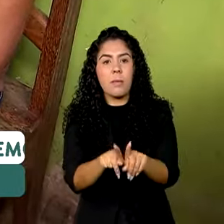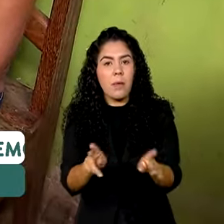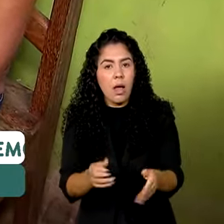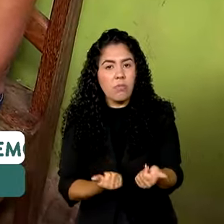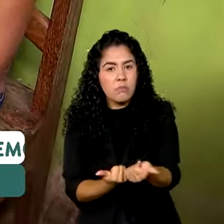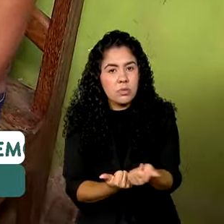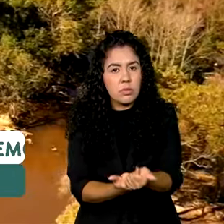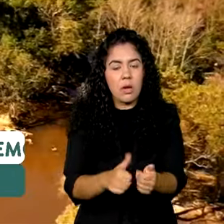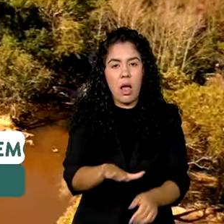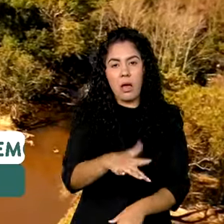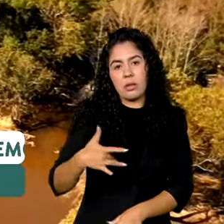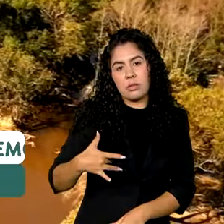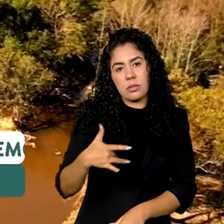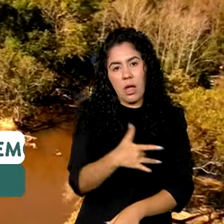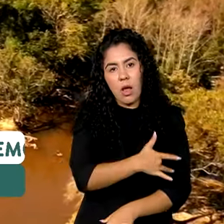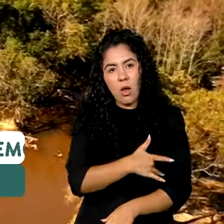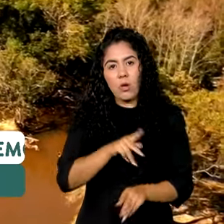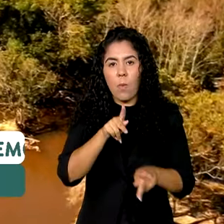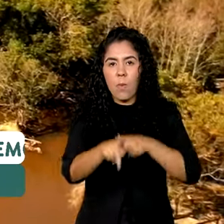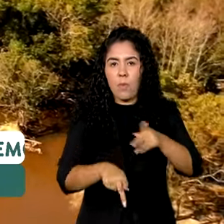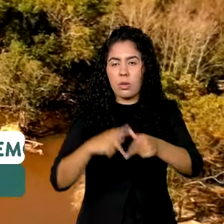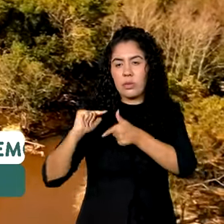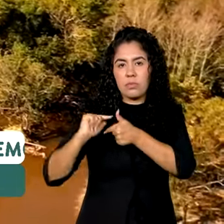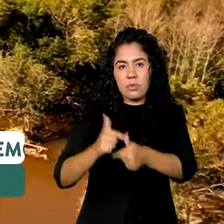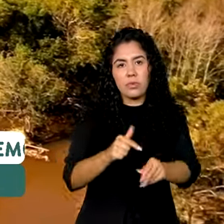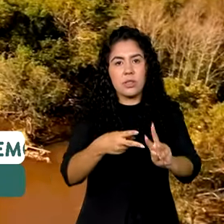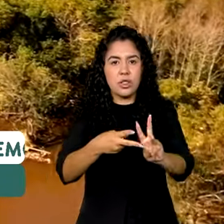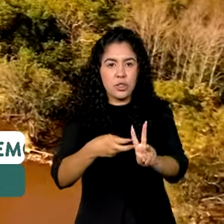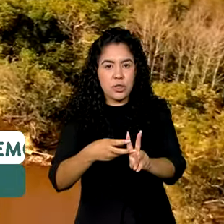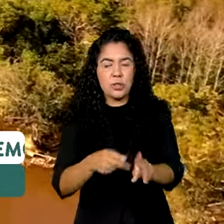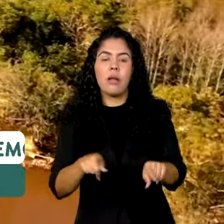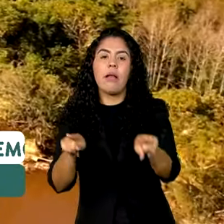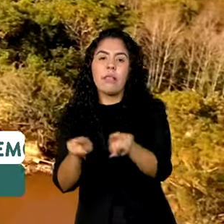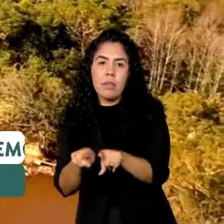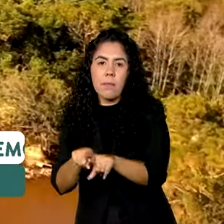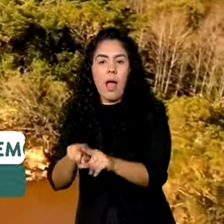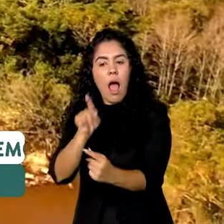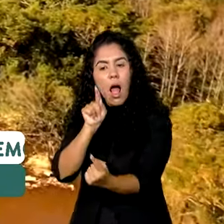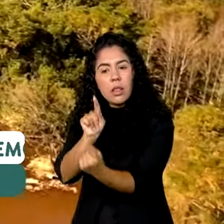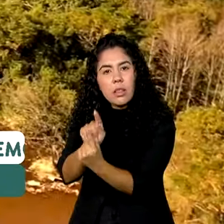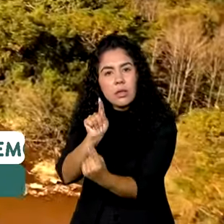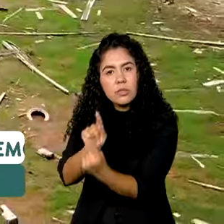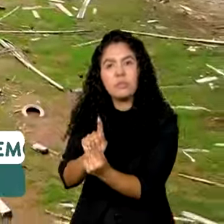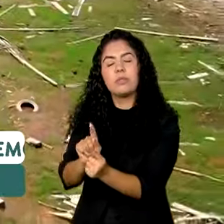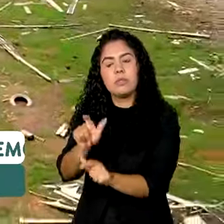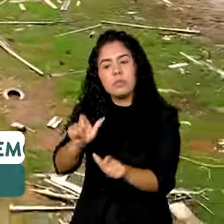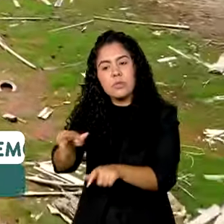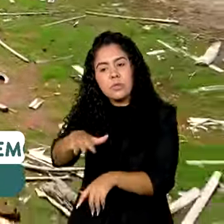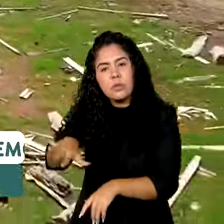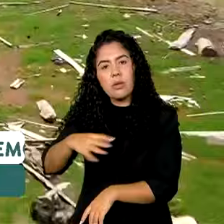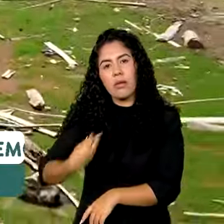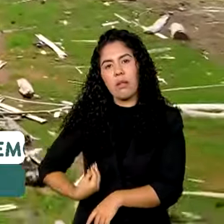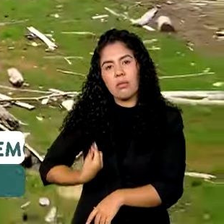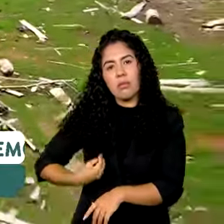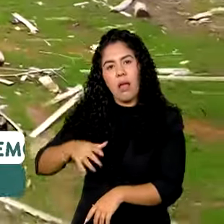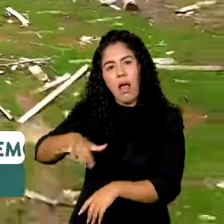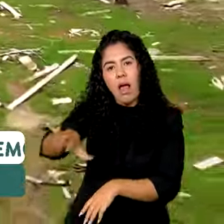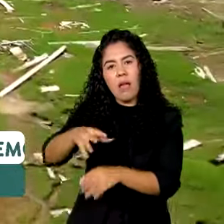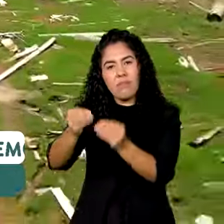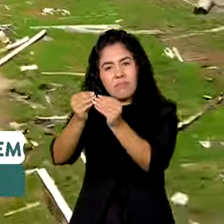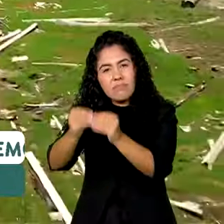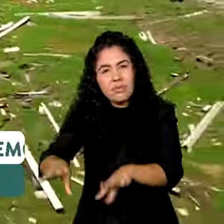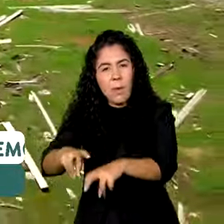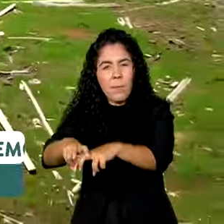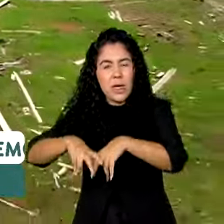à saúde de populações tradicionais e indígenas e atendimento às pessoas que vivem em áreas afetadas por fortes